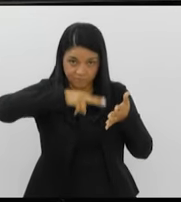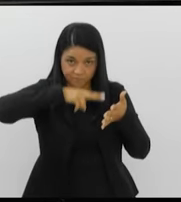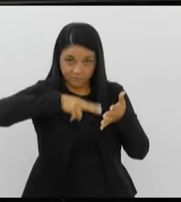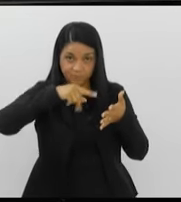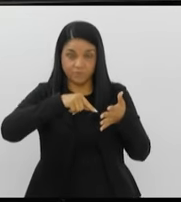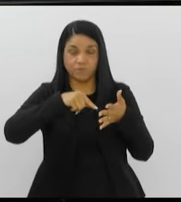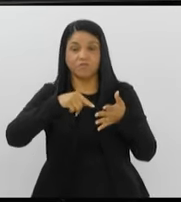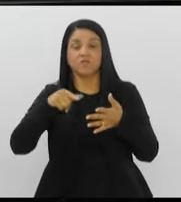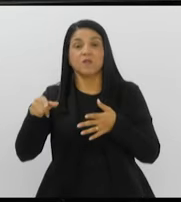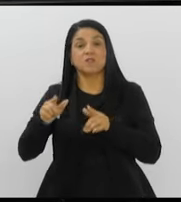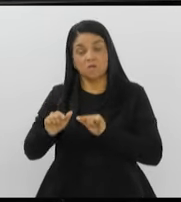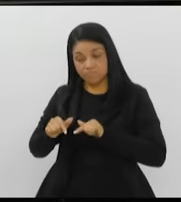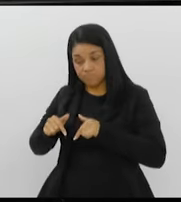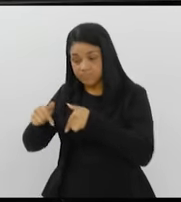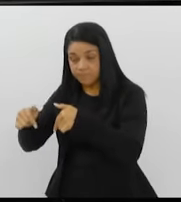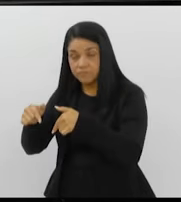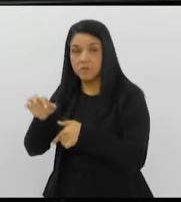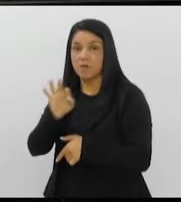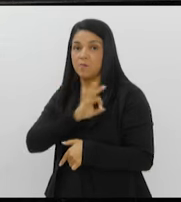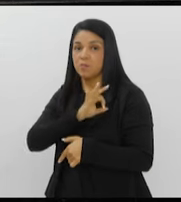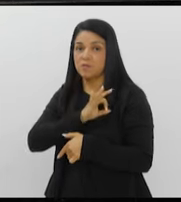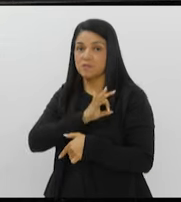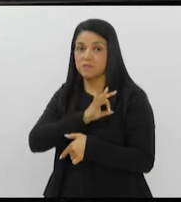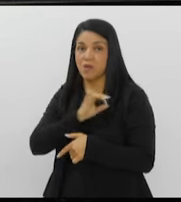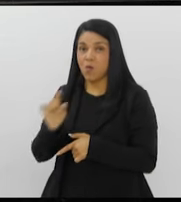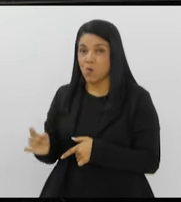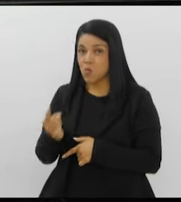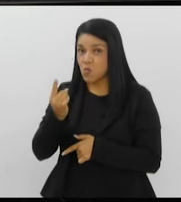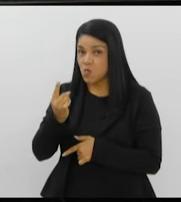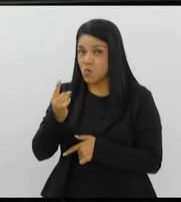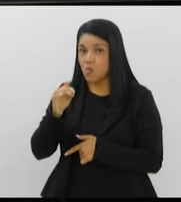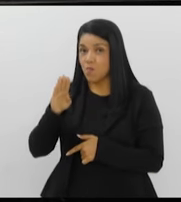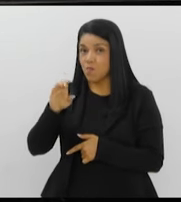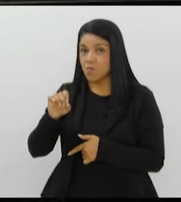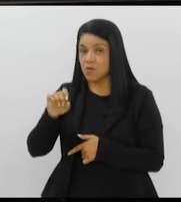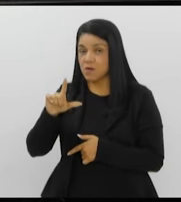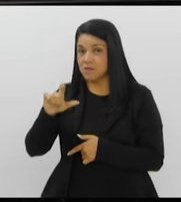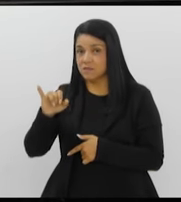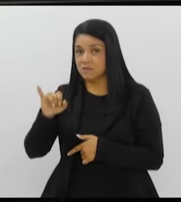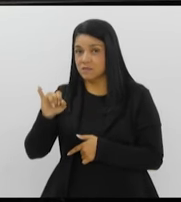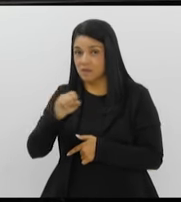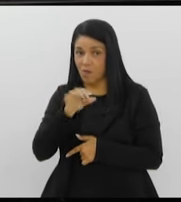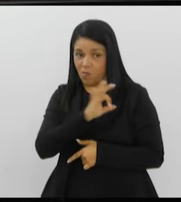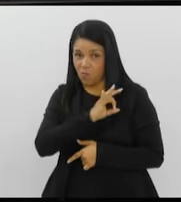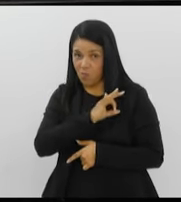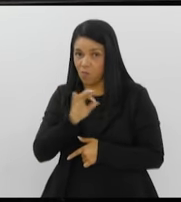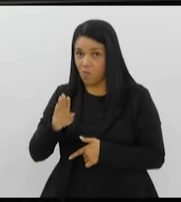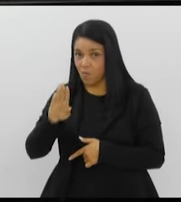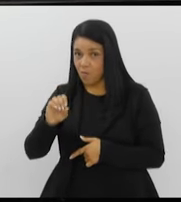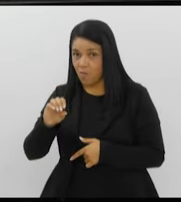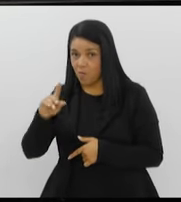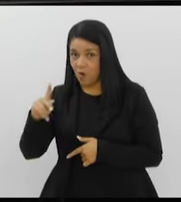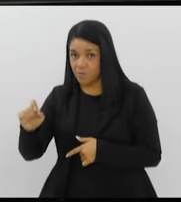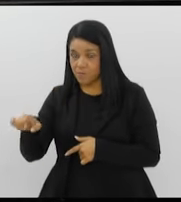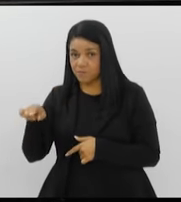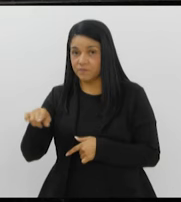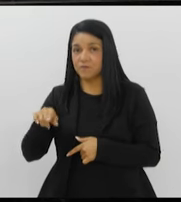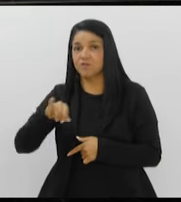na referida operação, um policial do BOPE, Jorge Henrique Galdino Cruz, é um